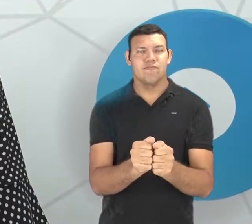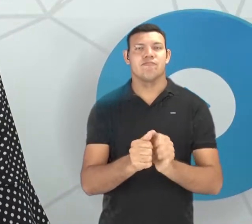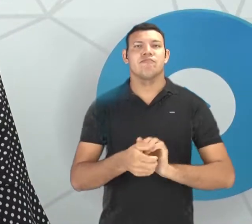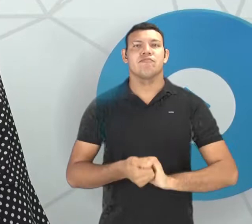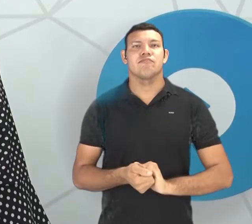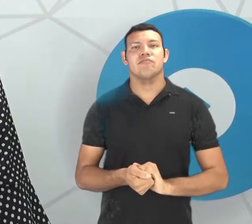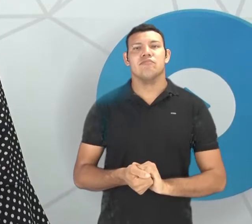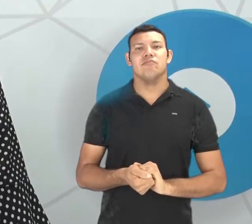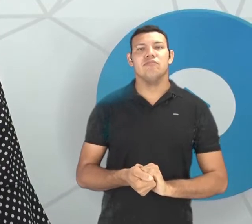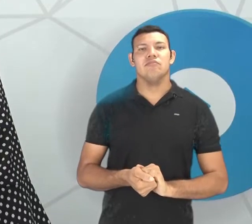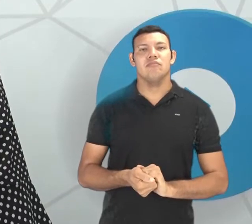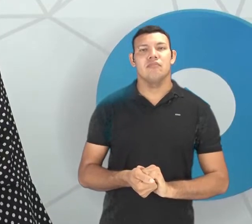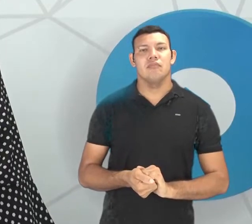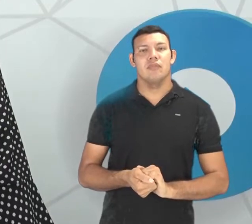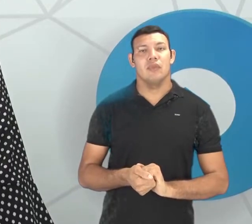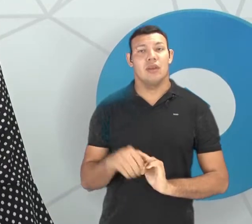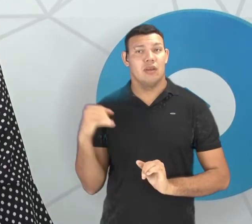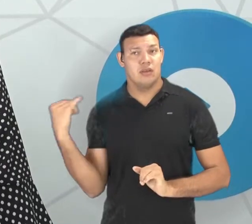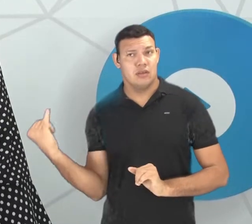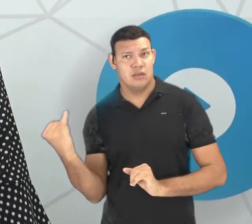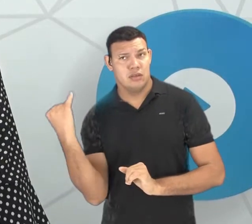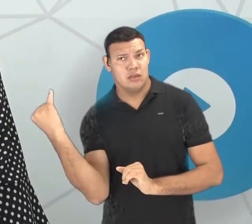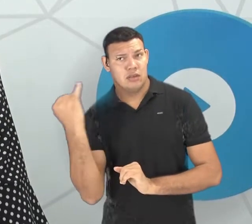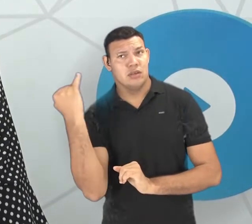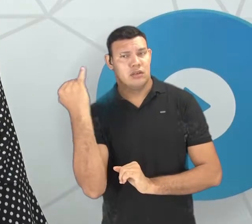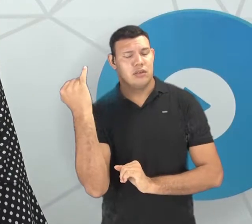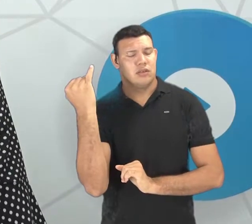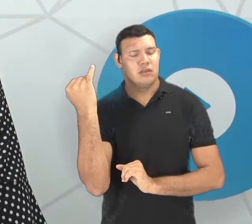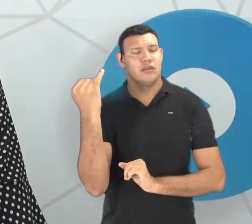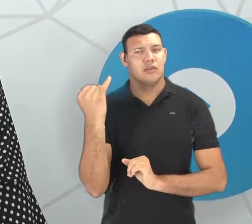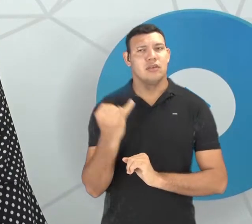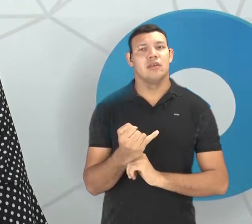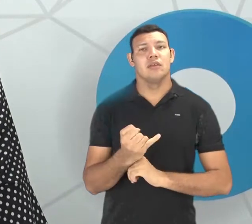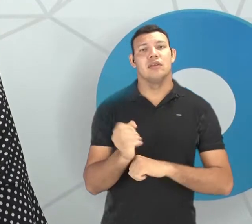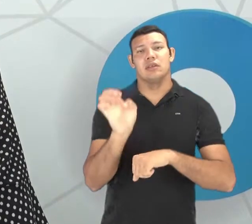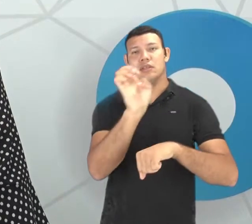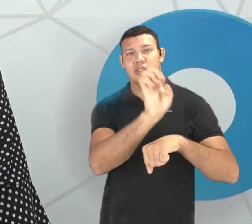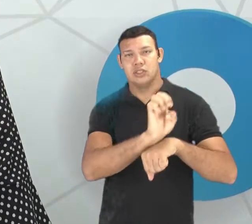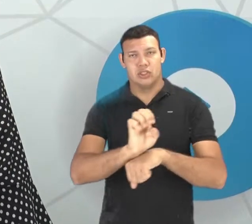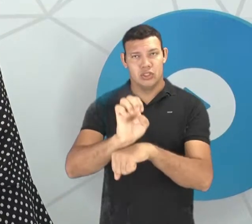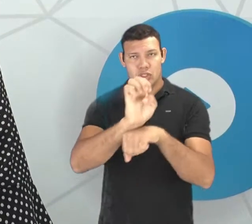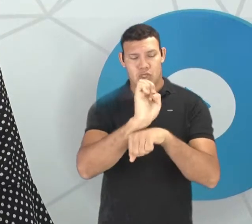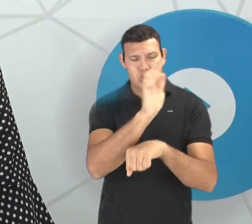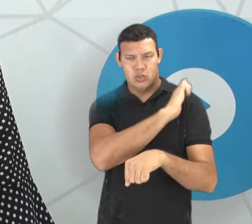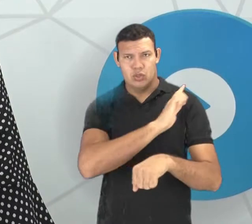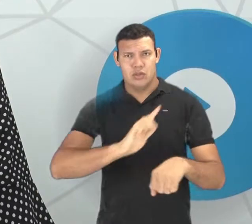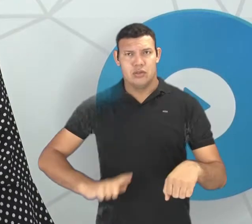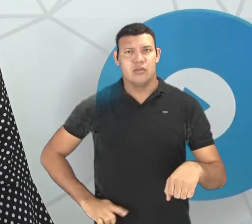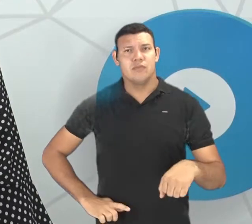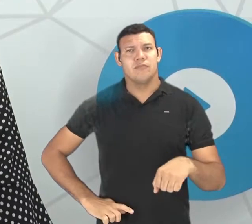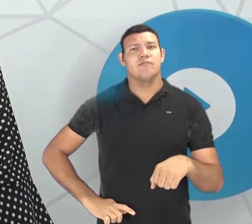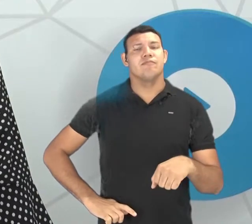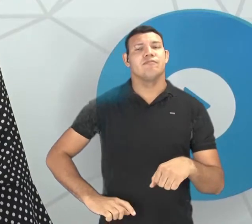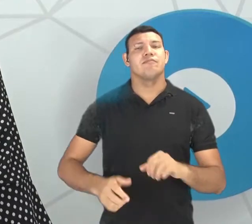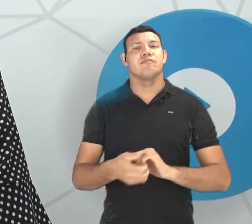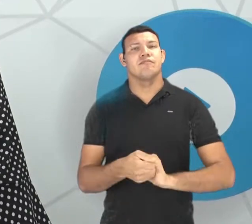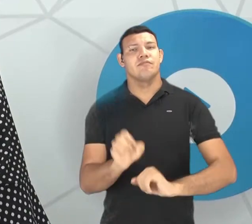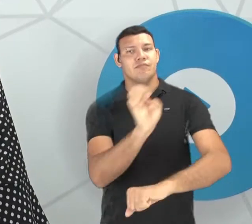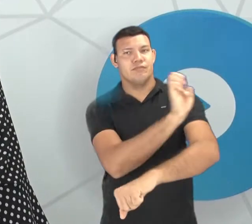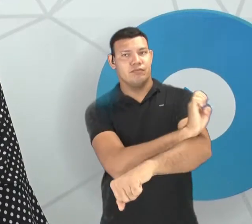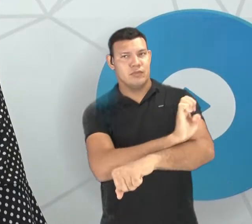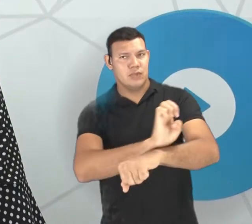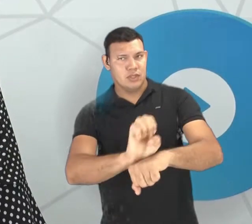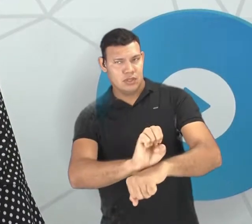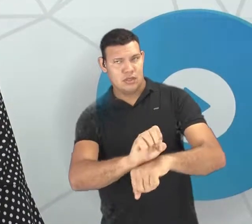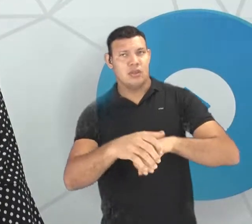ressaltar o papel, a preponderância do governo do estado do Acre por sua Secretaria de